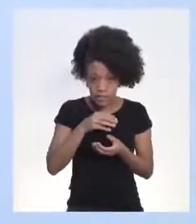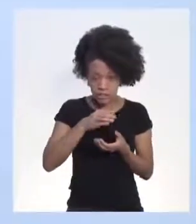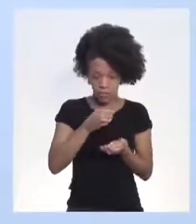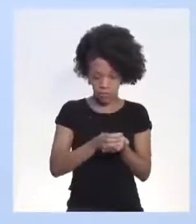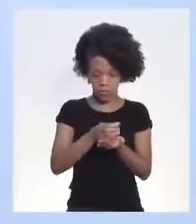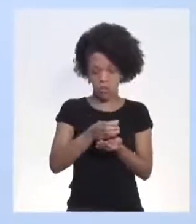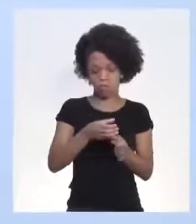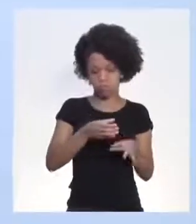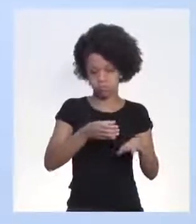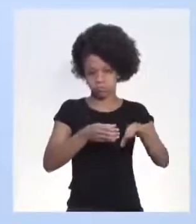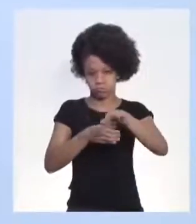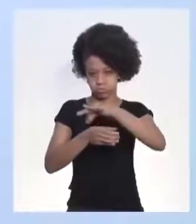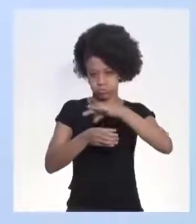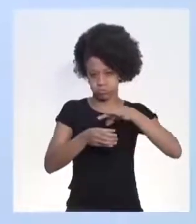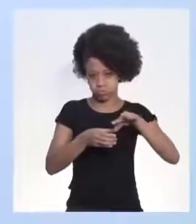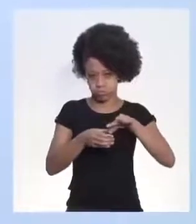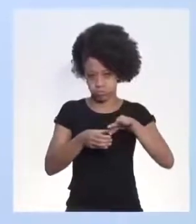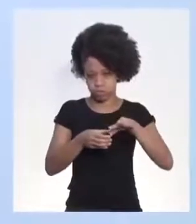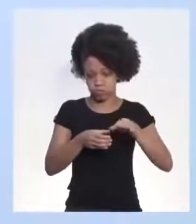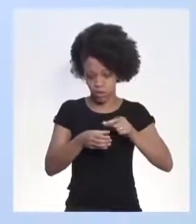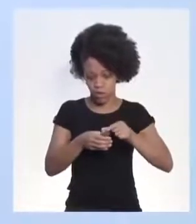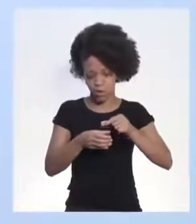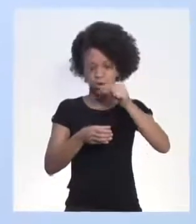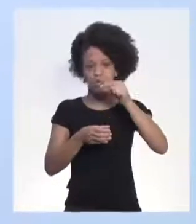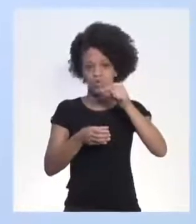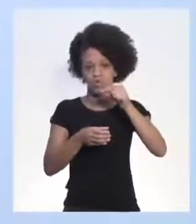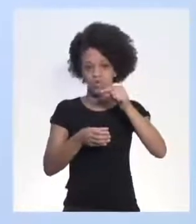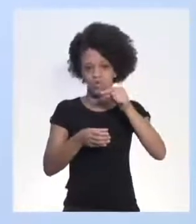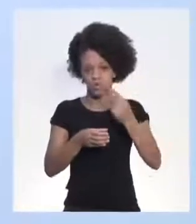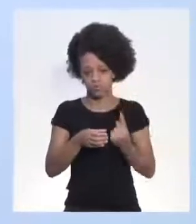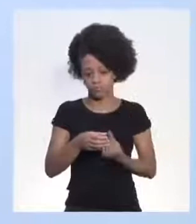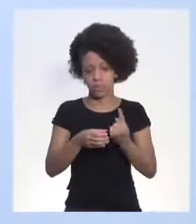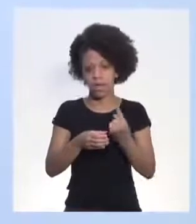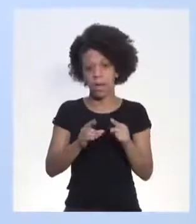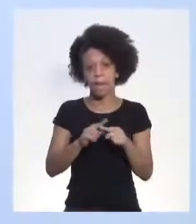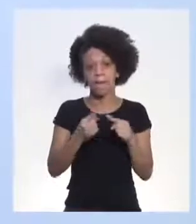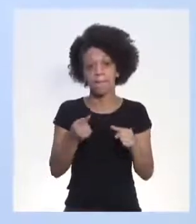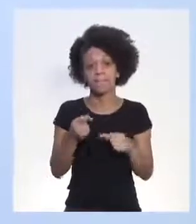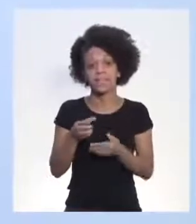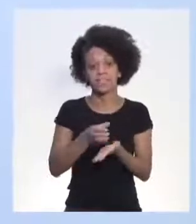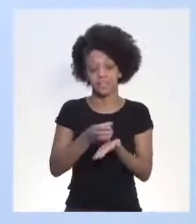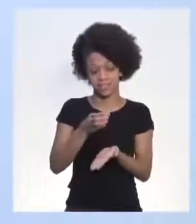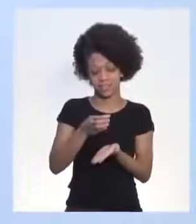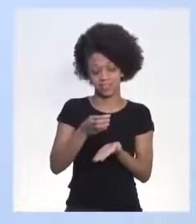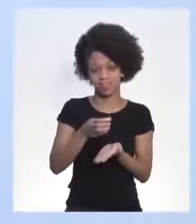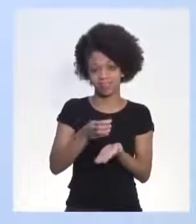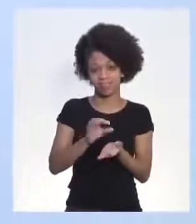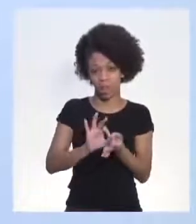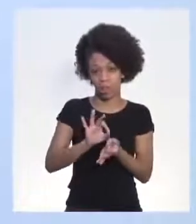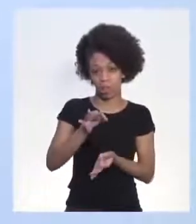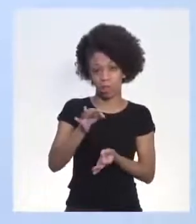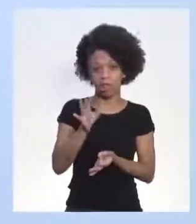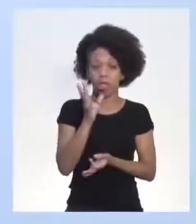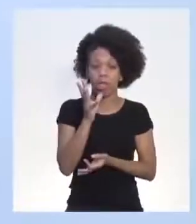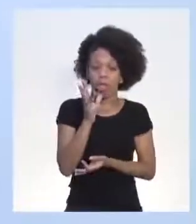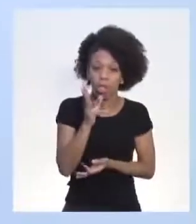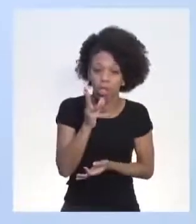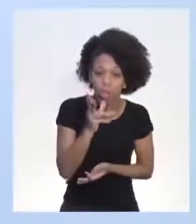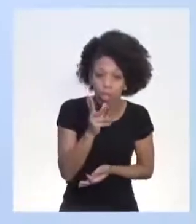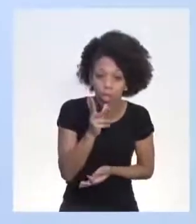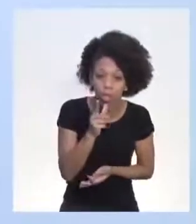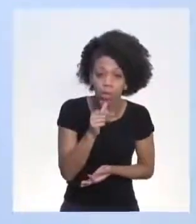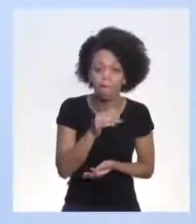Osmar. Sim. Aí tem o álcool aqui, aí ele sobe, ele dilata. Só que esse aqui é muito grande. Ele demora muito tempo para o